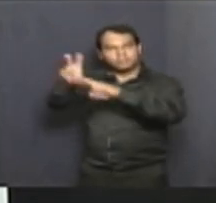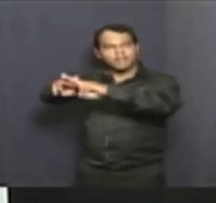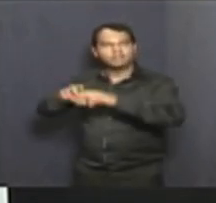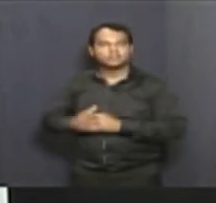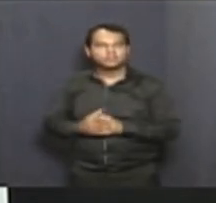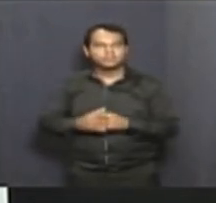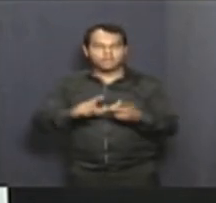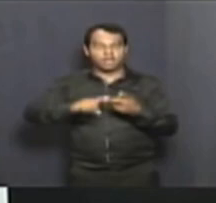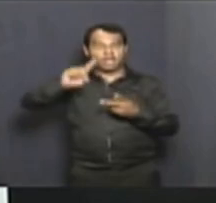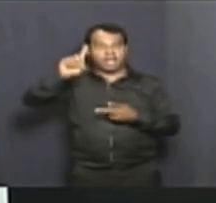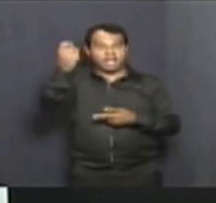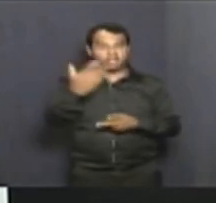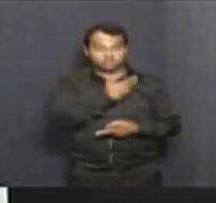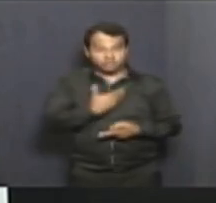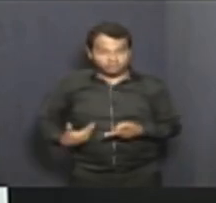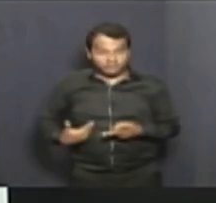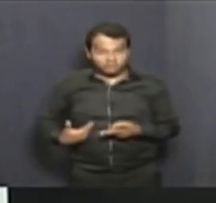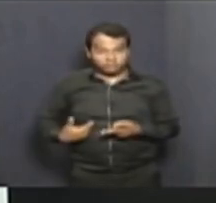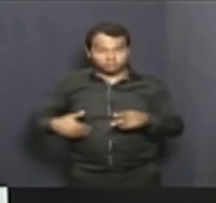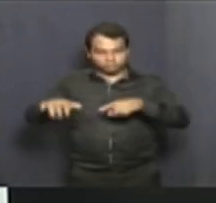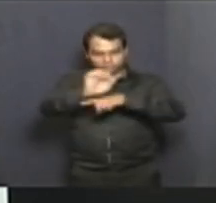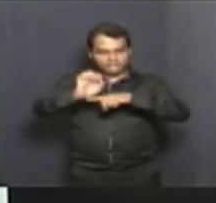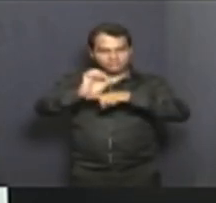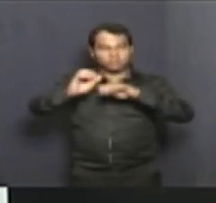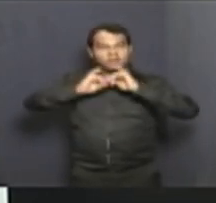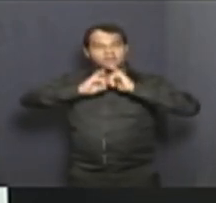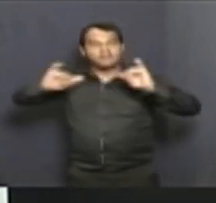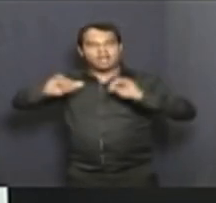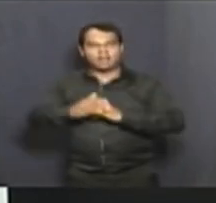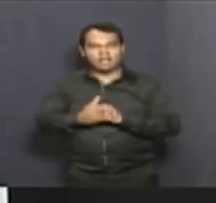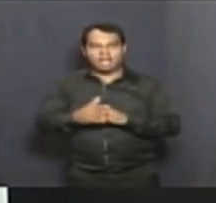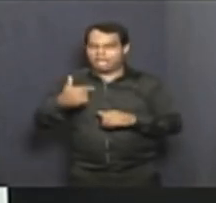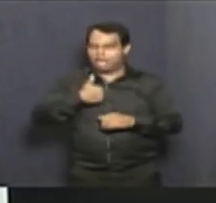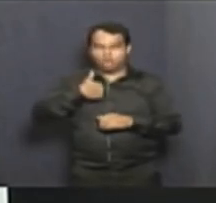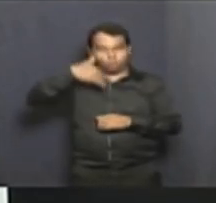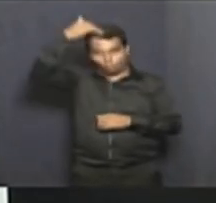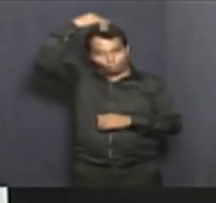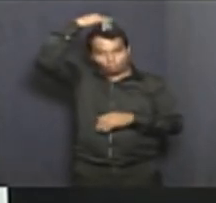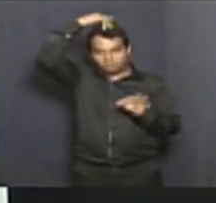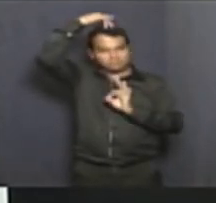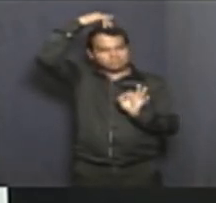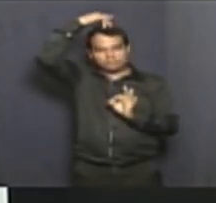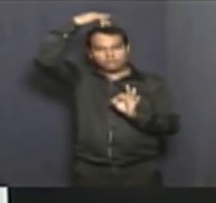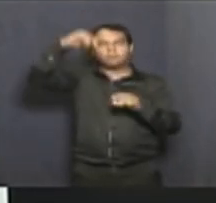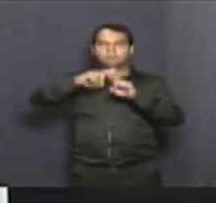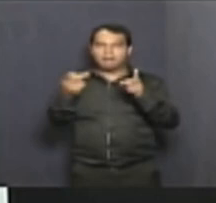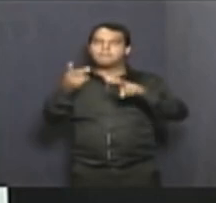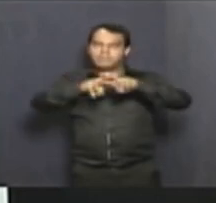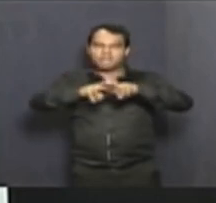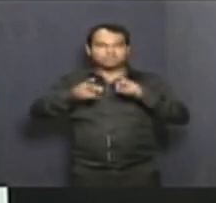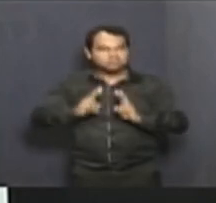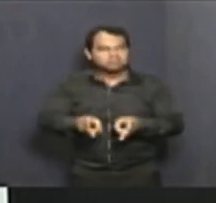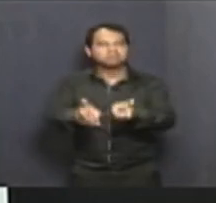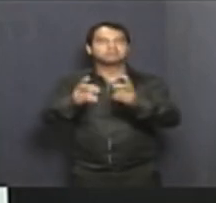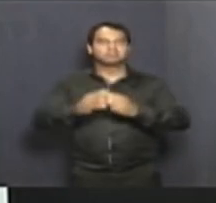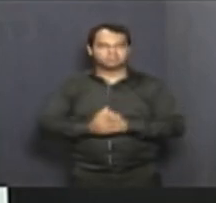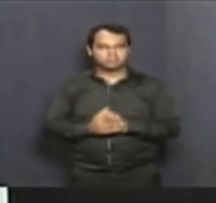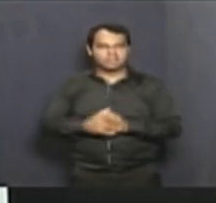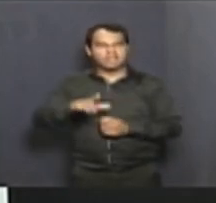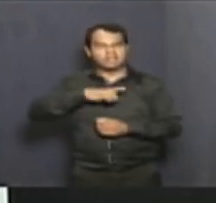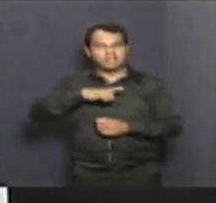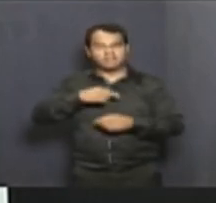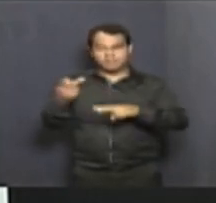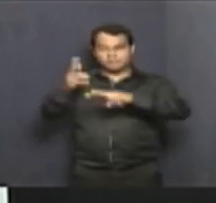governador do estado que se dizia inocente e que continua preso até hoje recentemente nós tv tivemos a prisão de 14